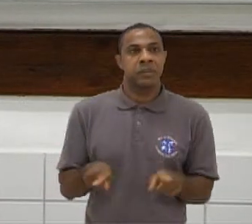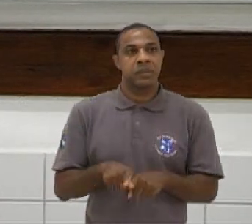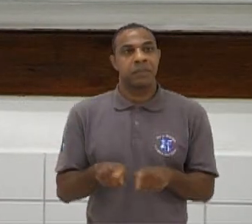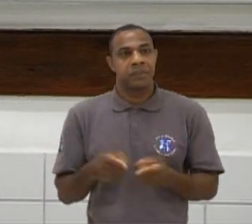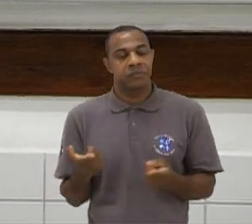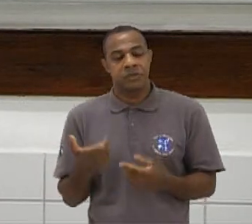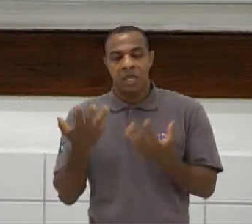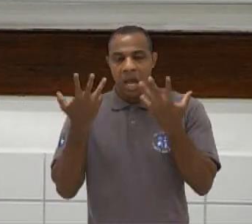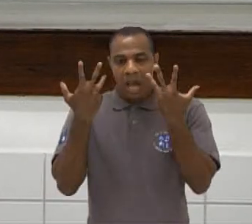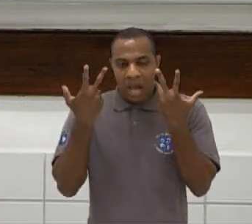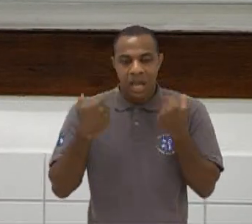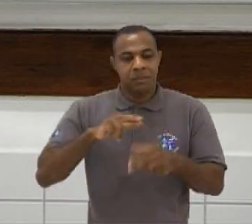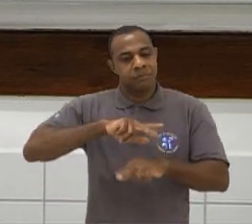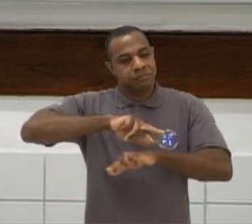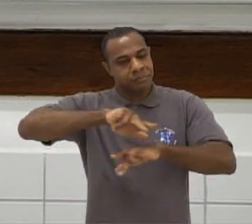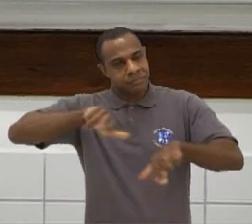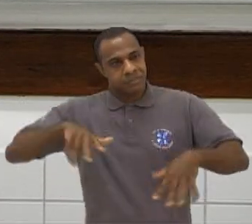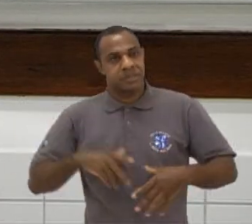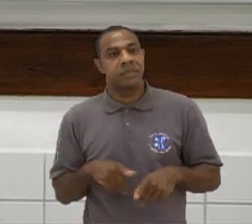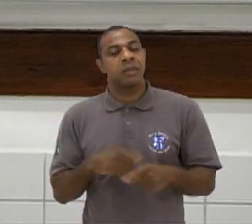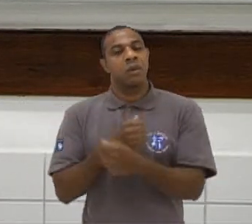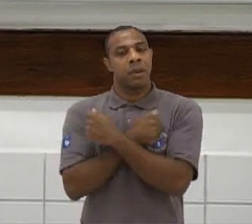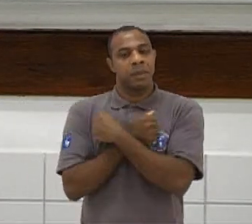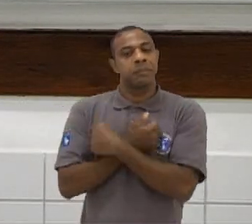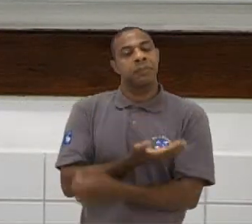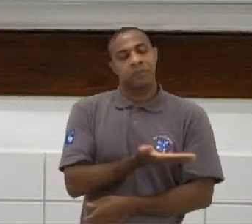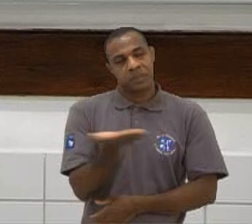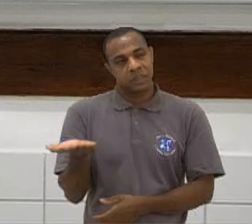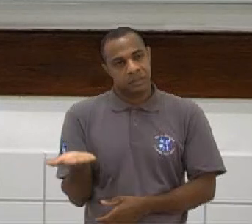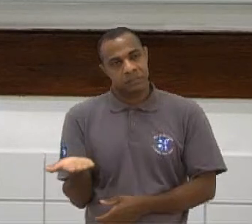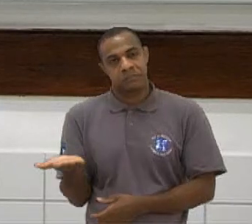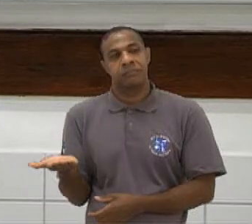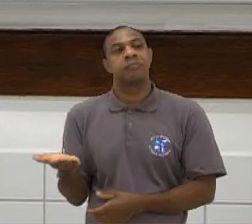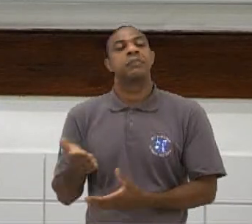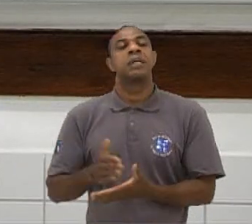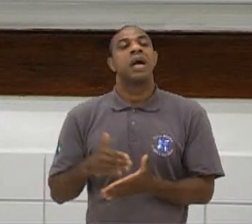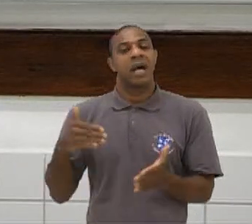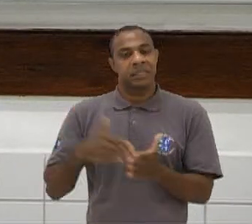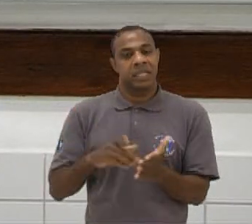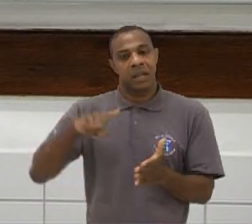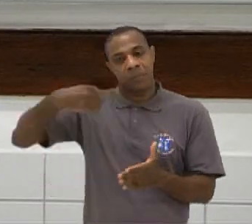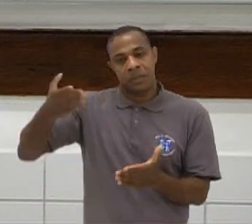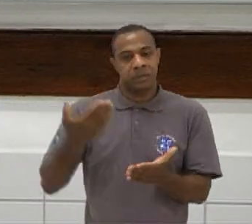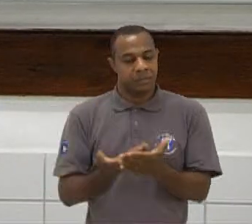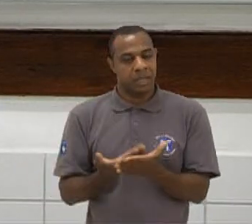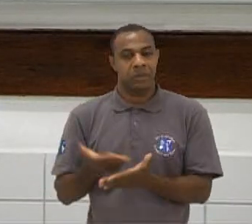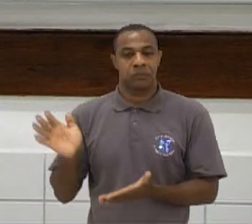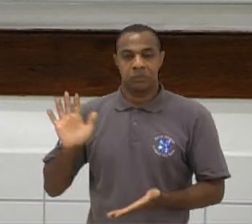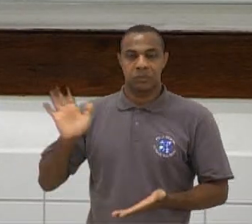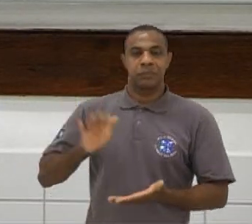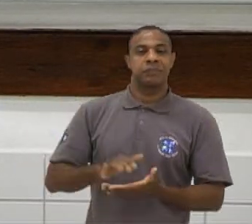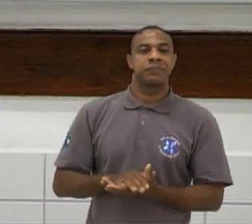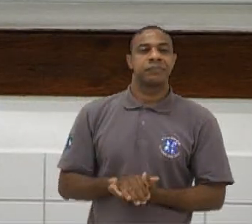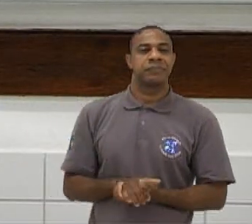e de ruminantes. Eu gostaria de deixar um abraço para vocês, um beijo no coração e tchau, tchau.